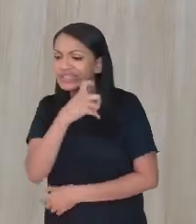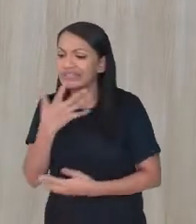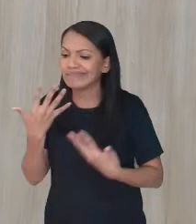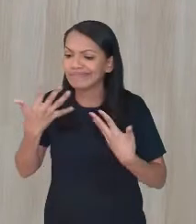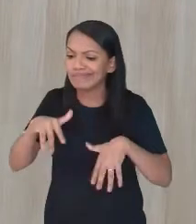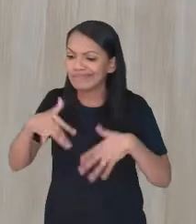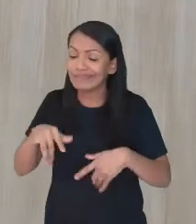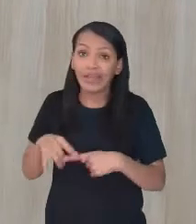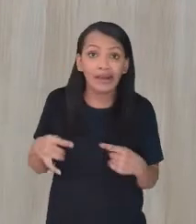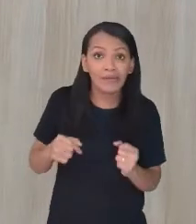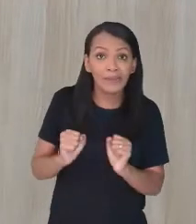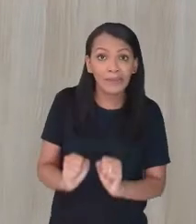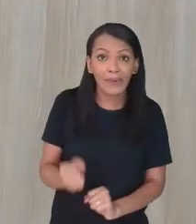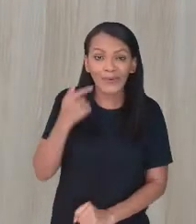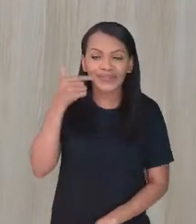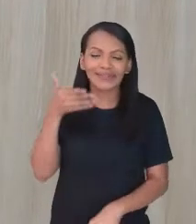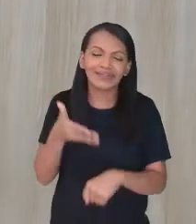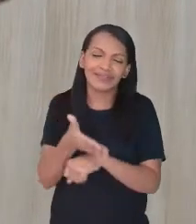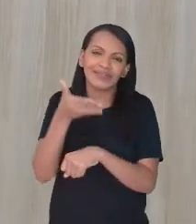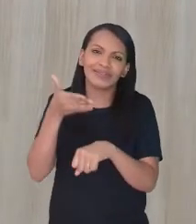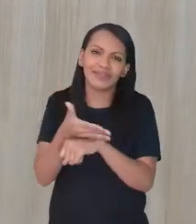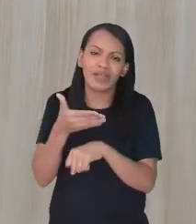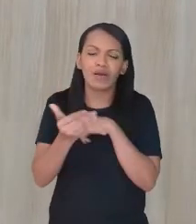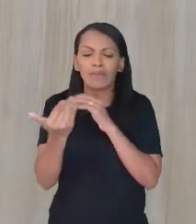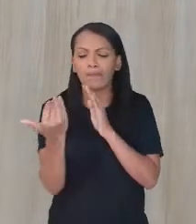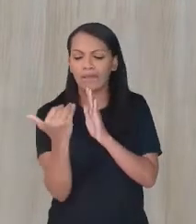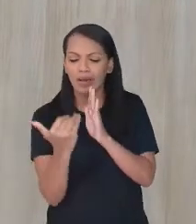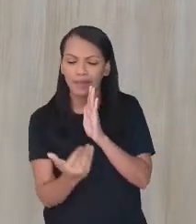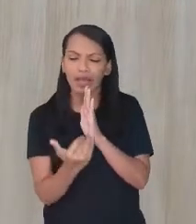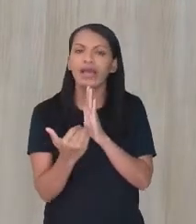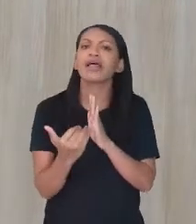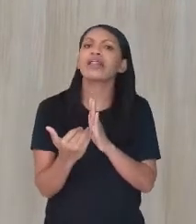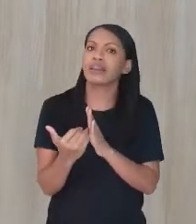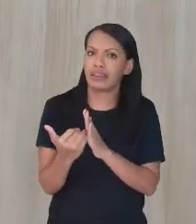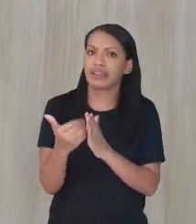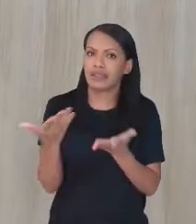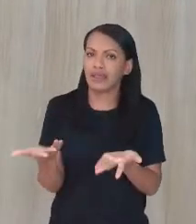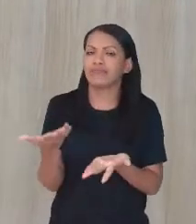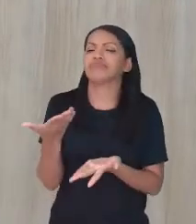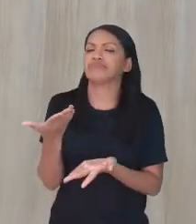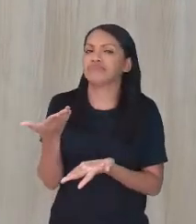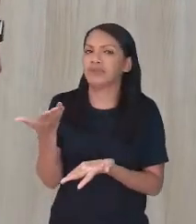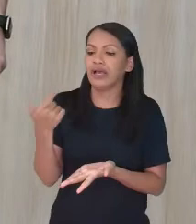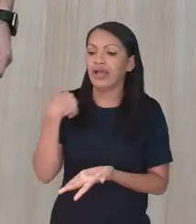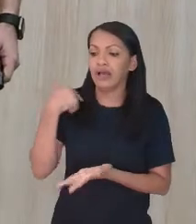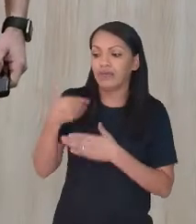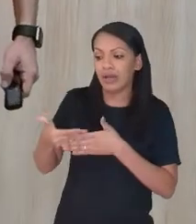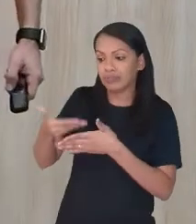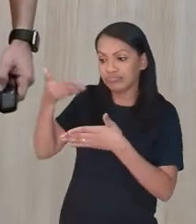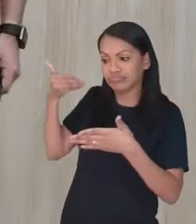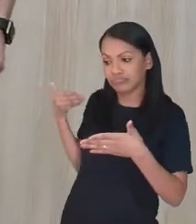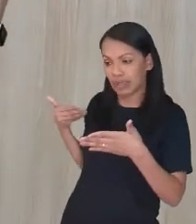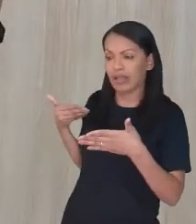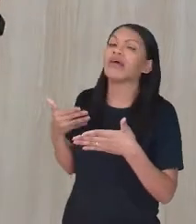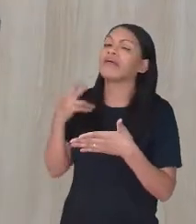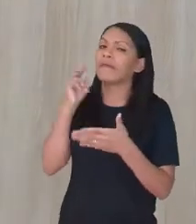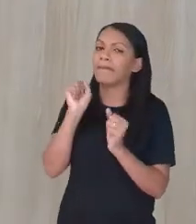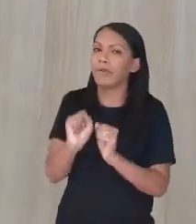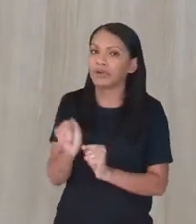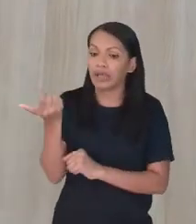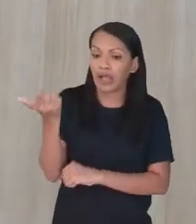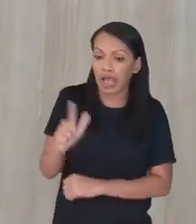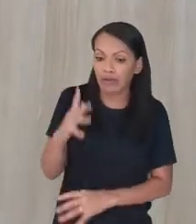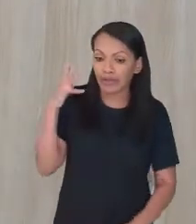gente pode aí verificar as playlists das séries anteriores para você poder revisar aí todos os